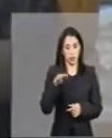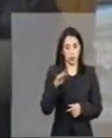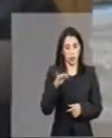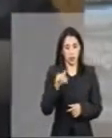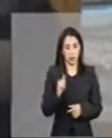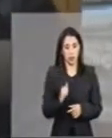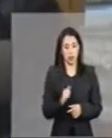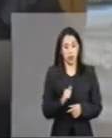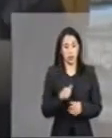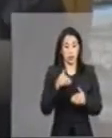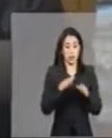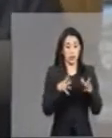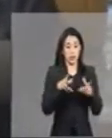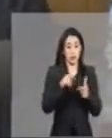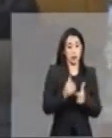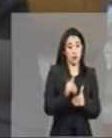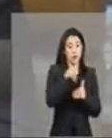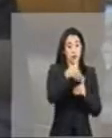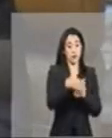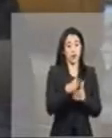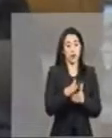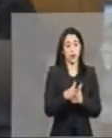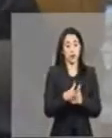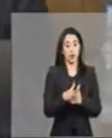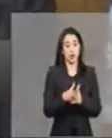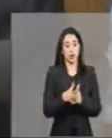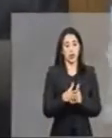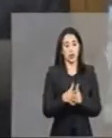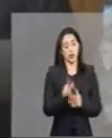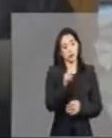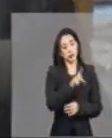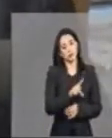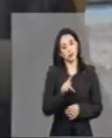estrangeiras. No caso, senhor presidente,